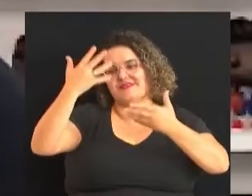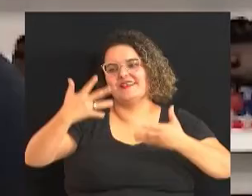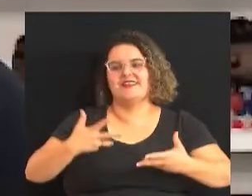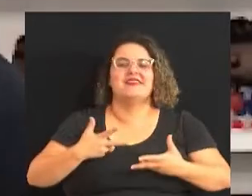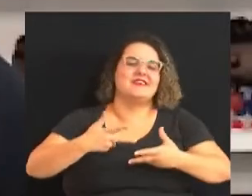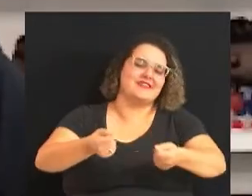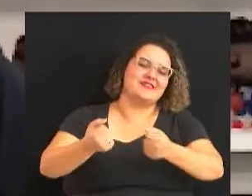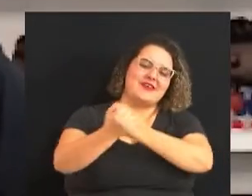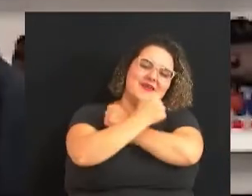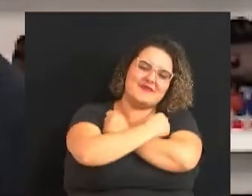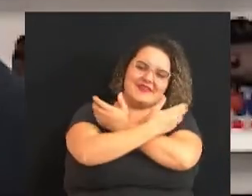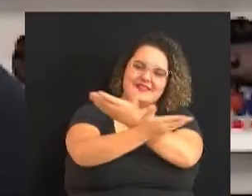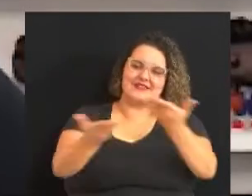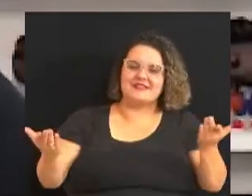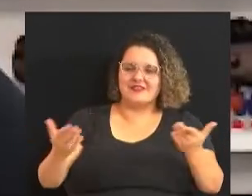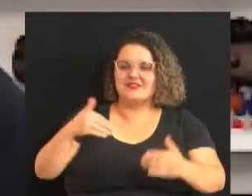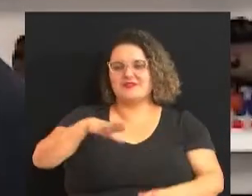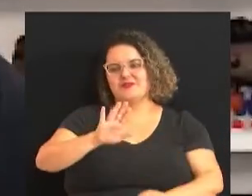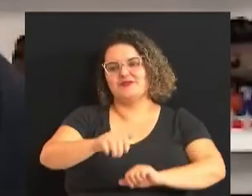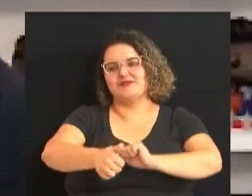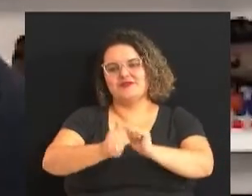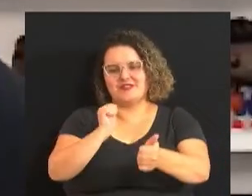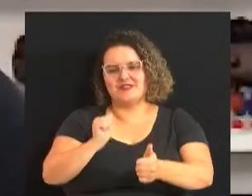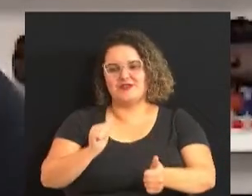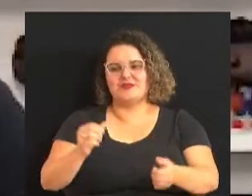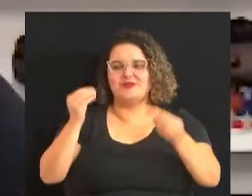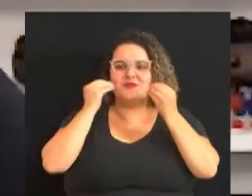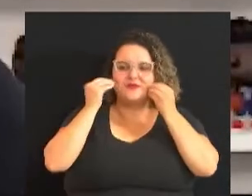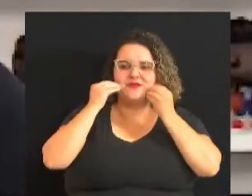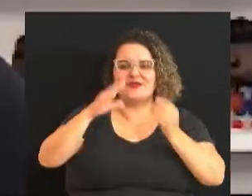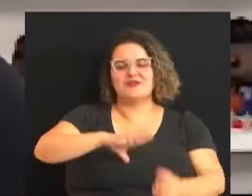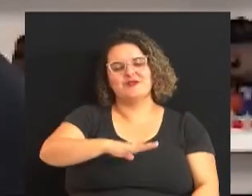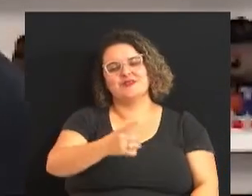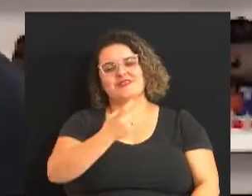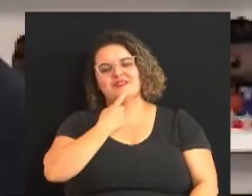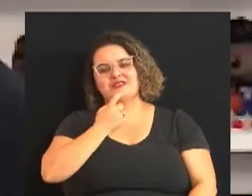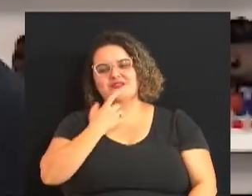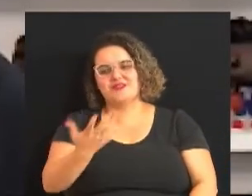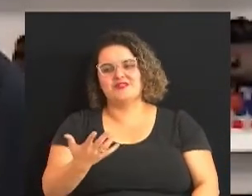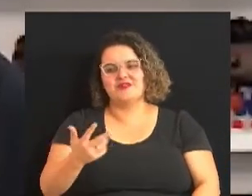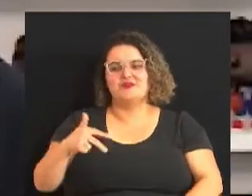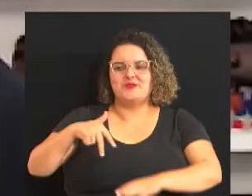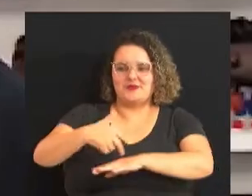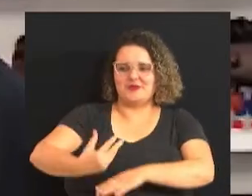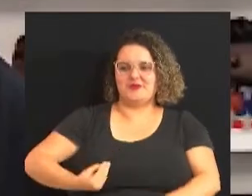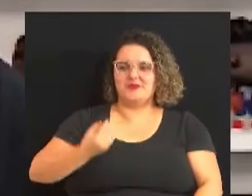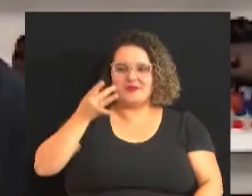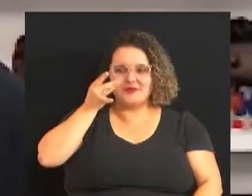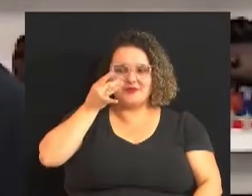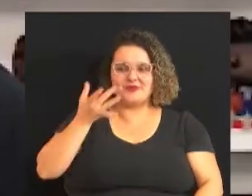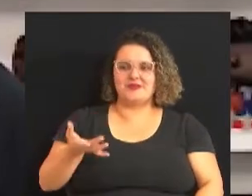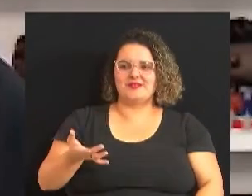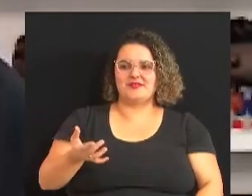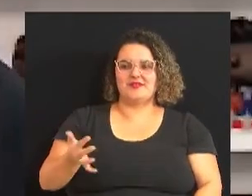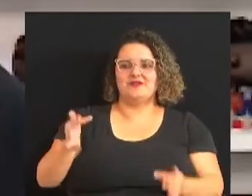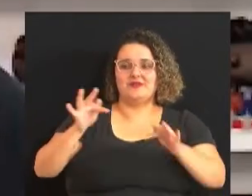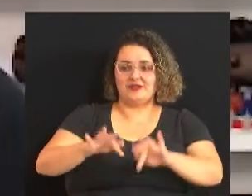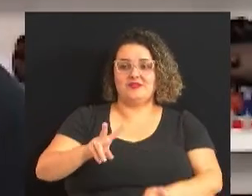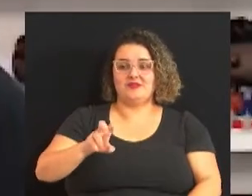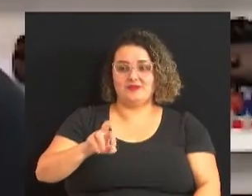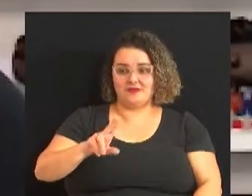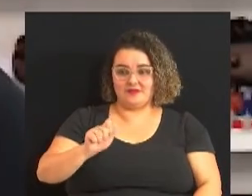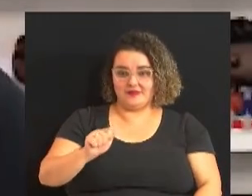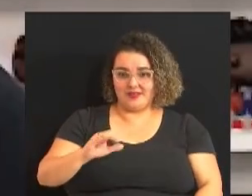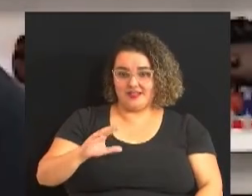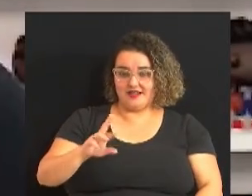grande abraço a todos aí do Mais Esportes. Um beijo, Campinas. Estive aí presente também numa das finais do Veracruz contra o Sampaio,